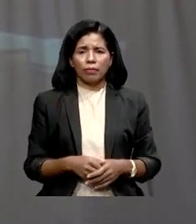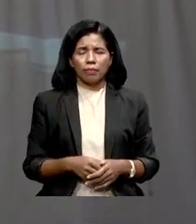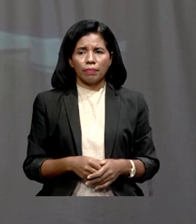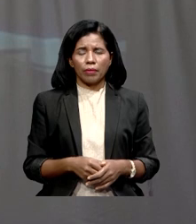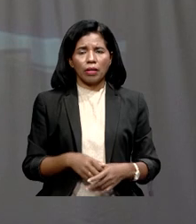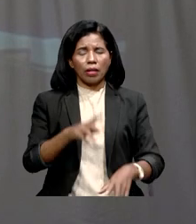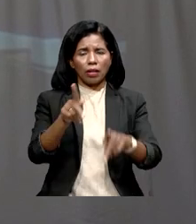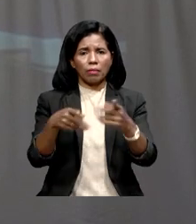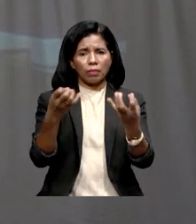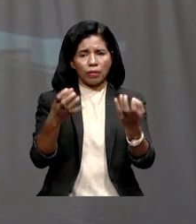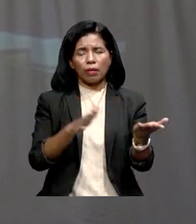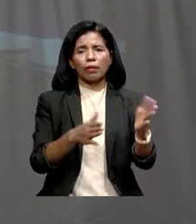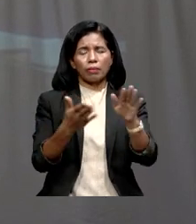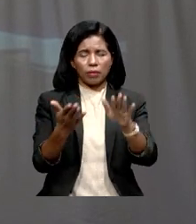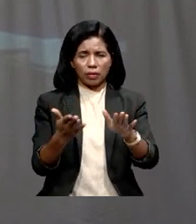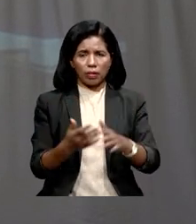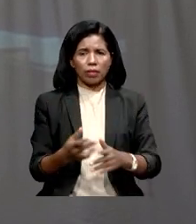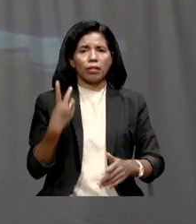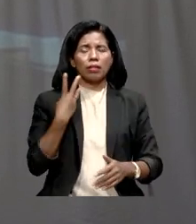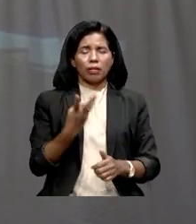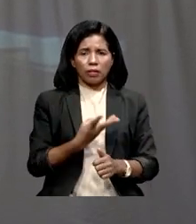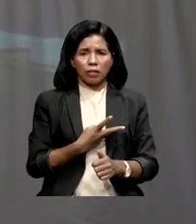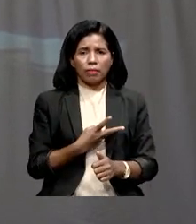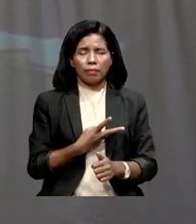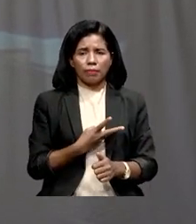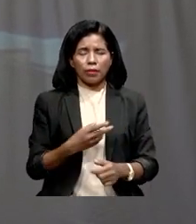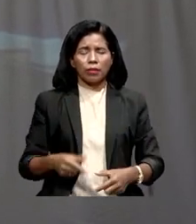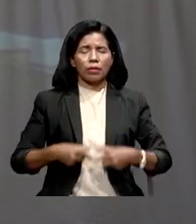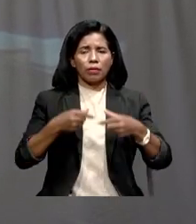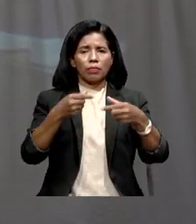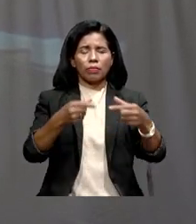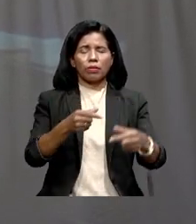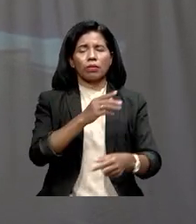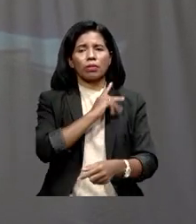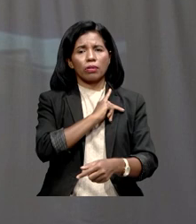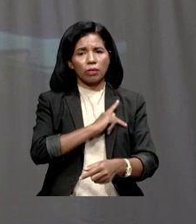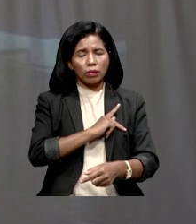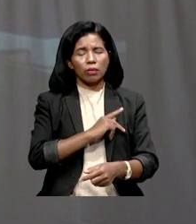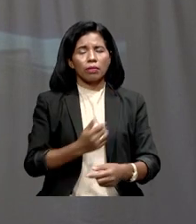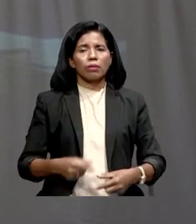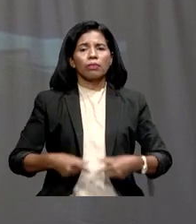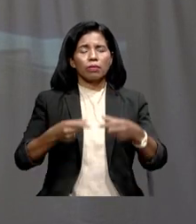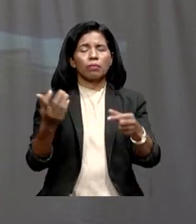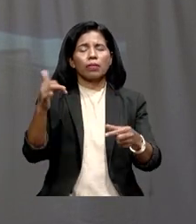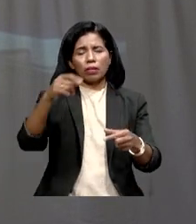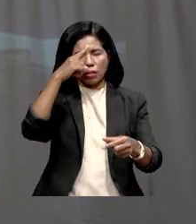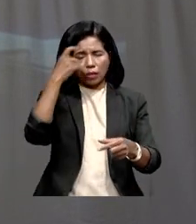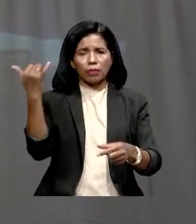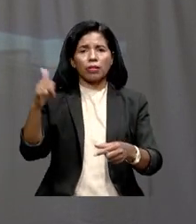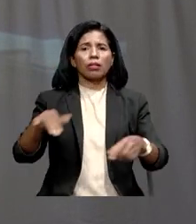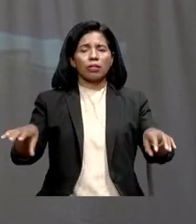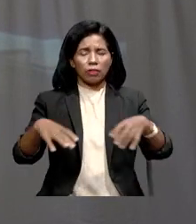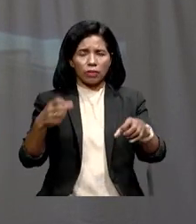barak mate nita fo honra e glória ba sira. Tamo ser ne esforço, ser ne